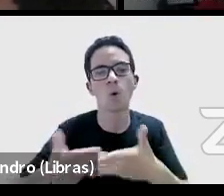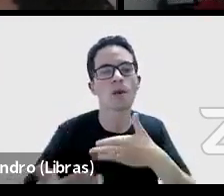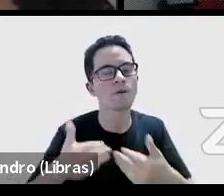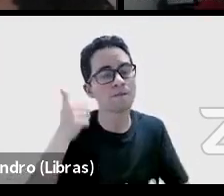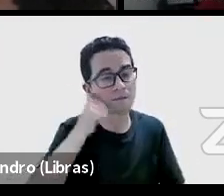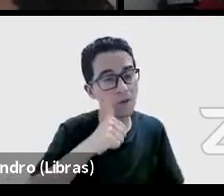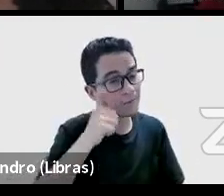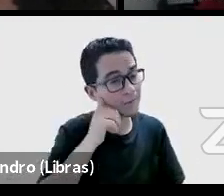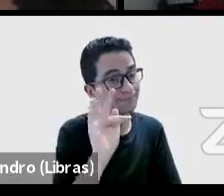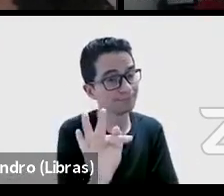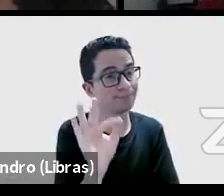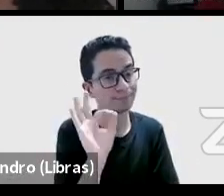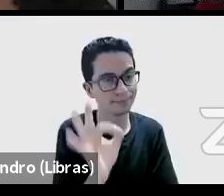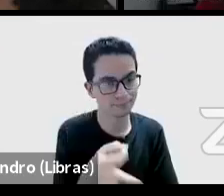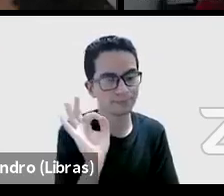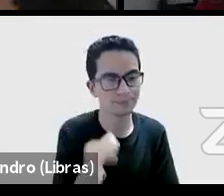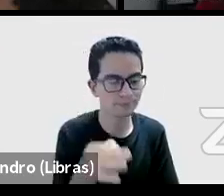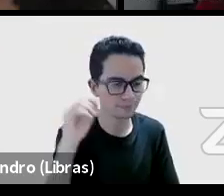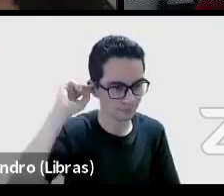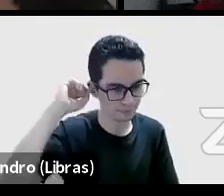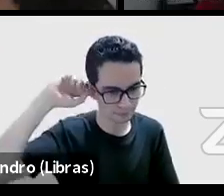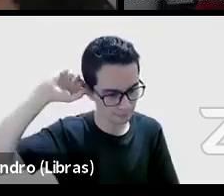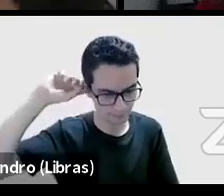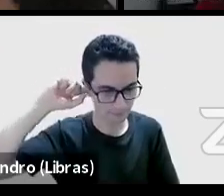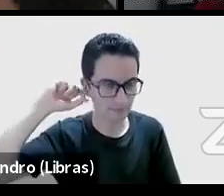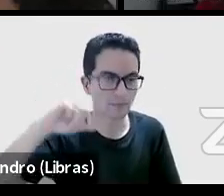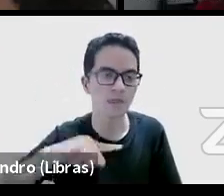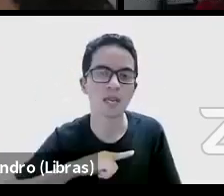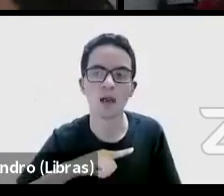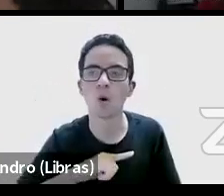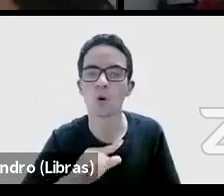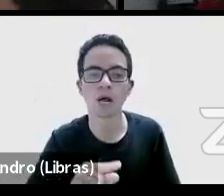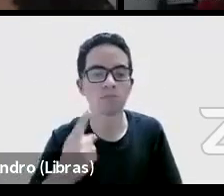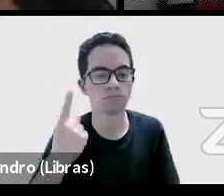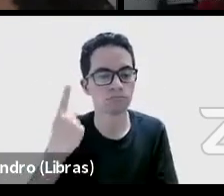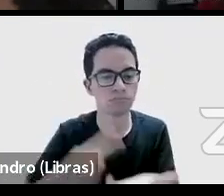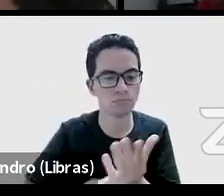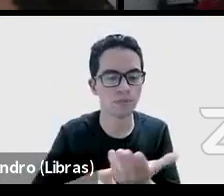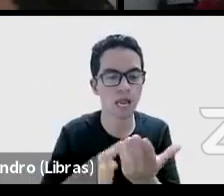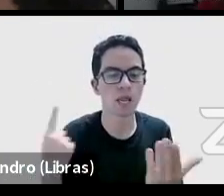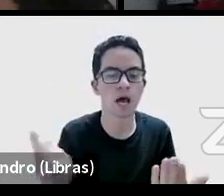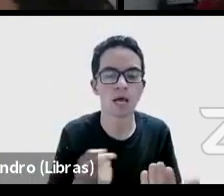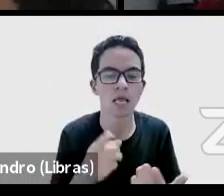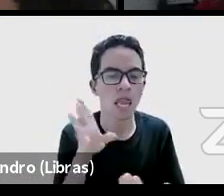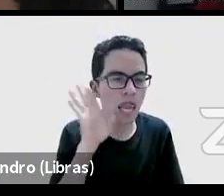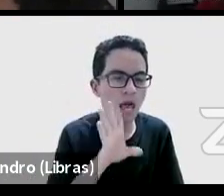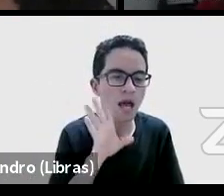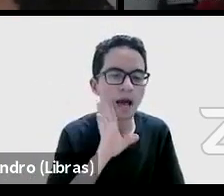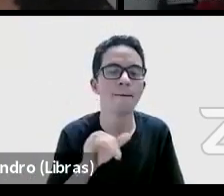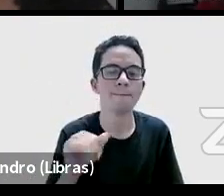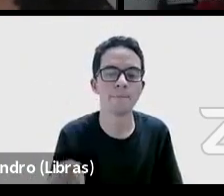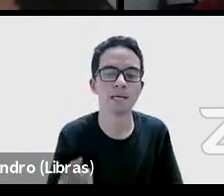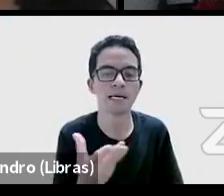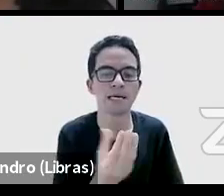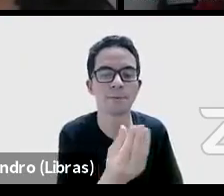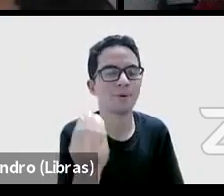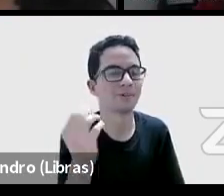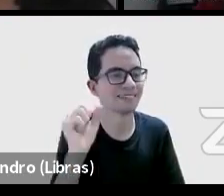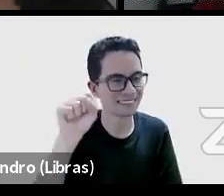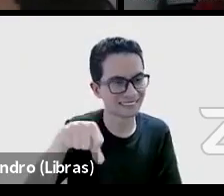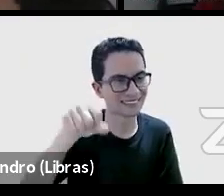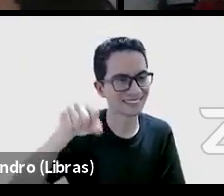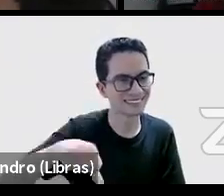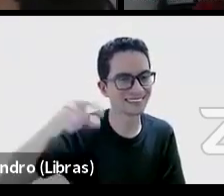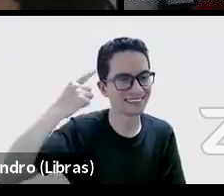então vai ser muito legal a gente poder contar com a sua presença e a gente vai te explorar um pouco mais, viu? Eu